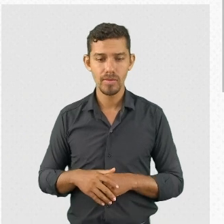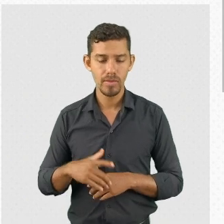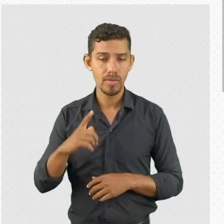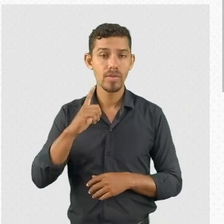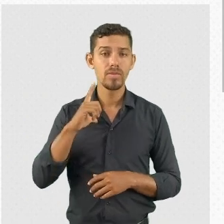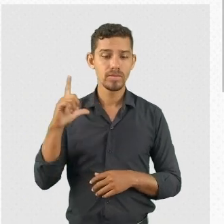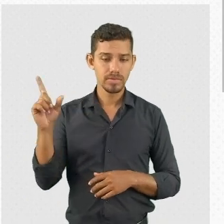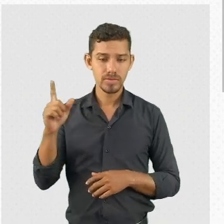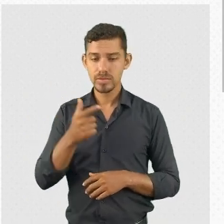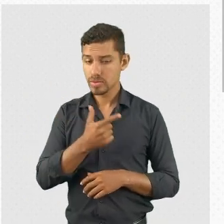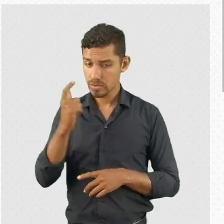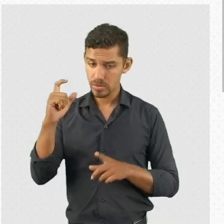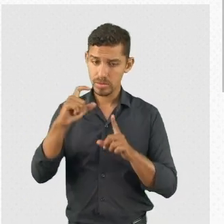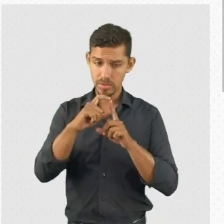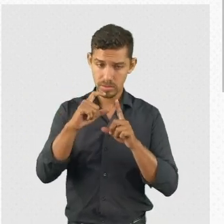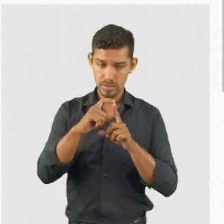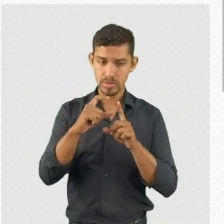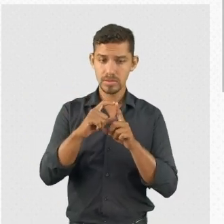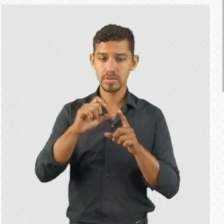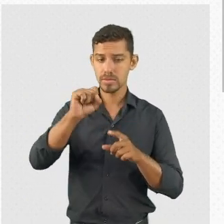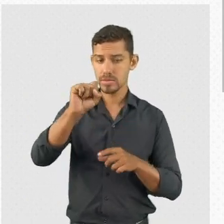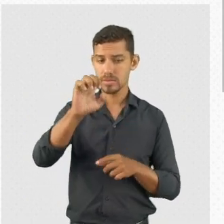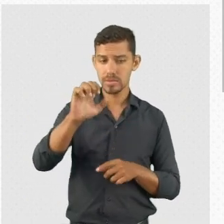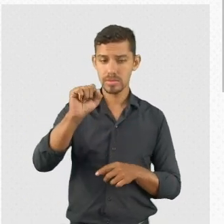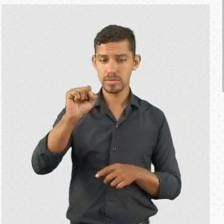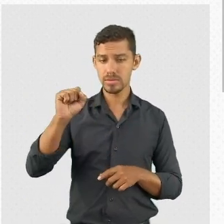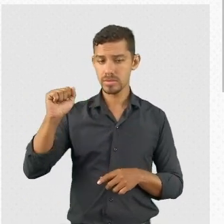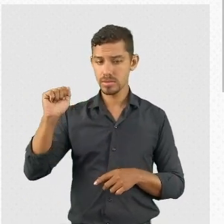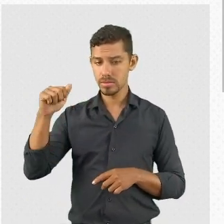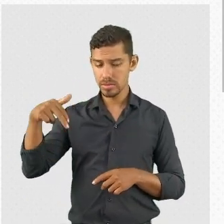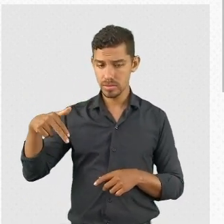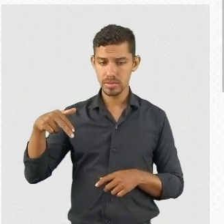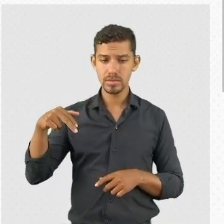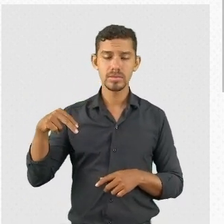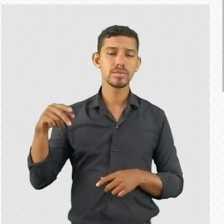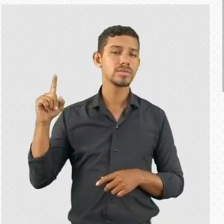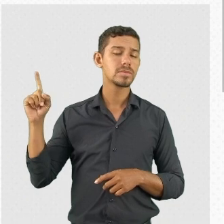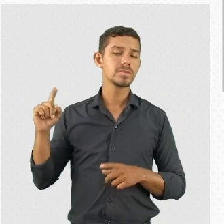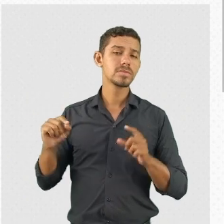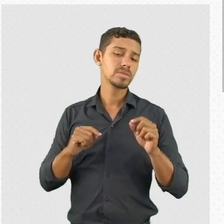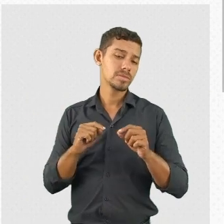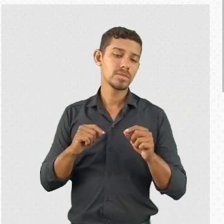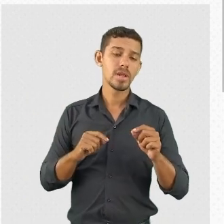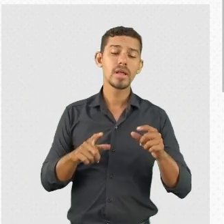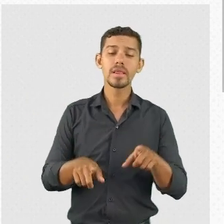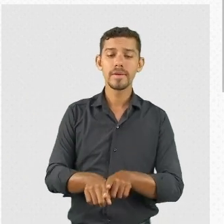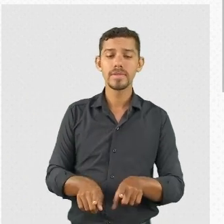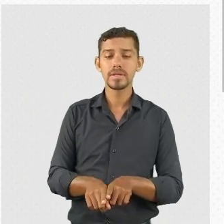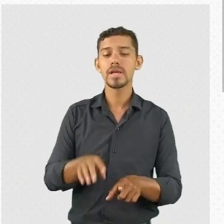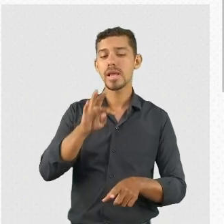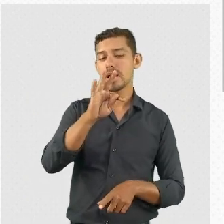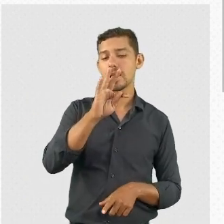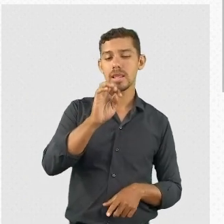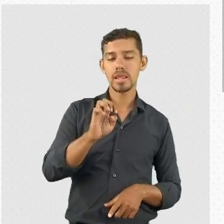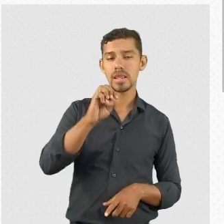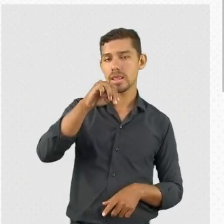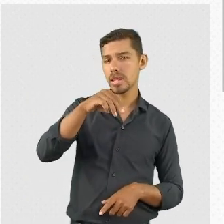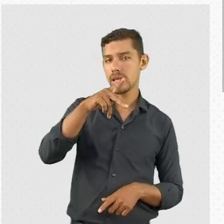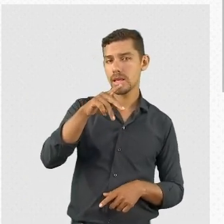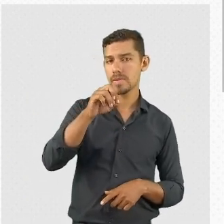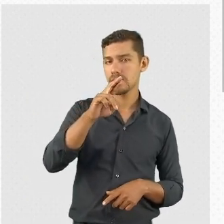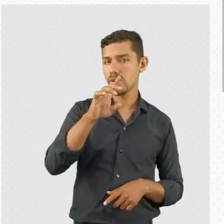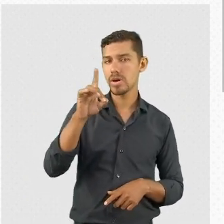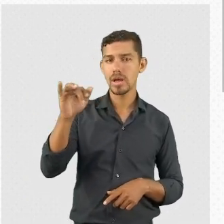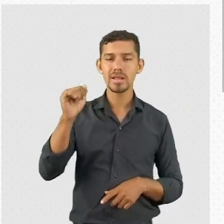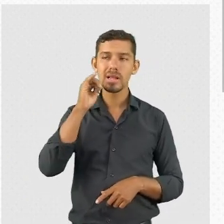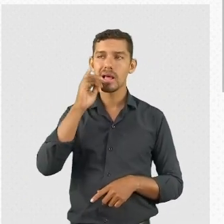tem outra palavra polissêmica. Season, em inglês, pode ser temporada. Pode ser estações